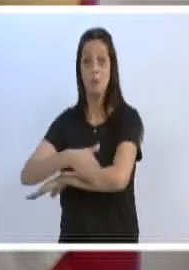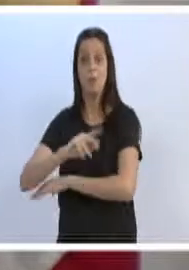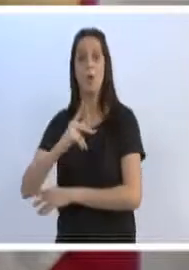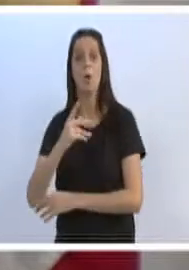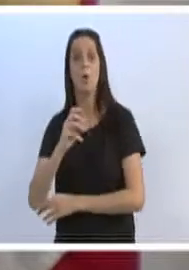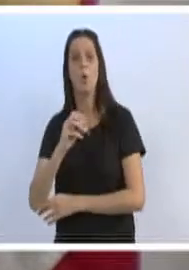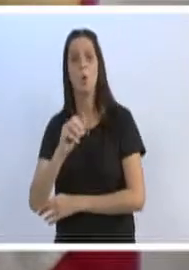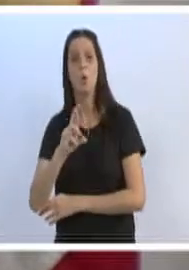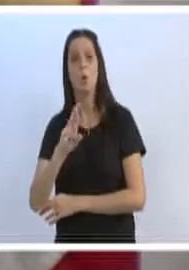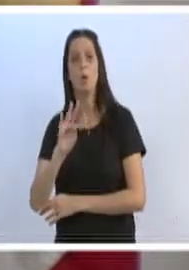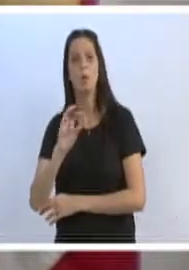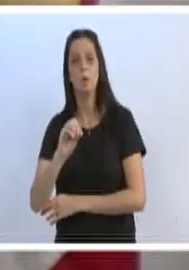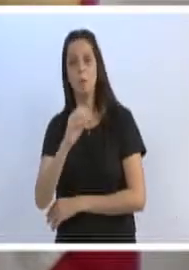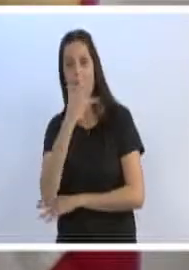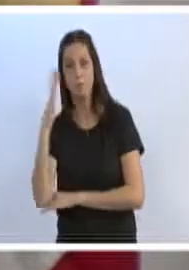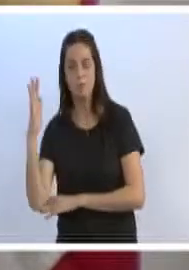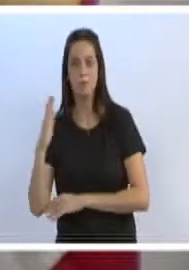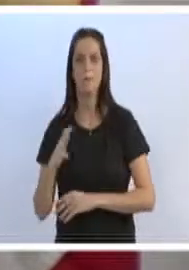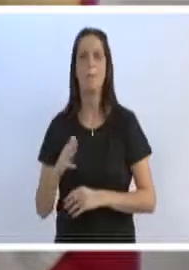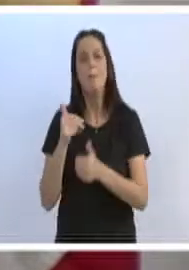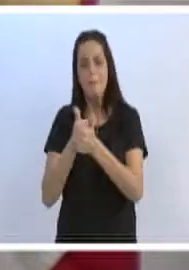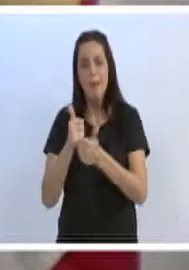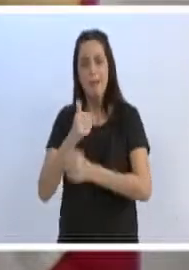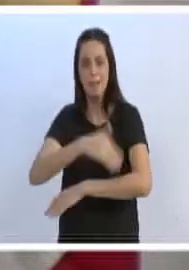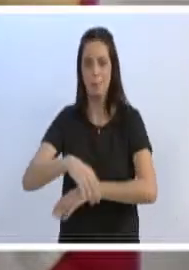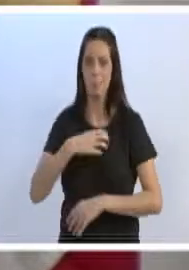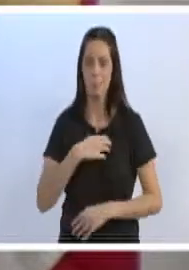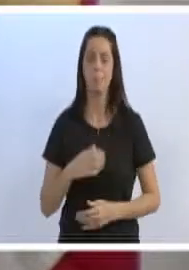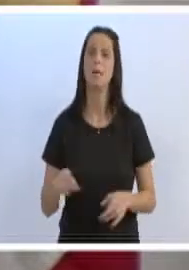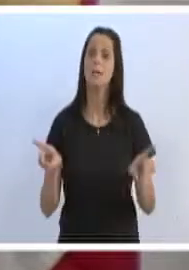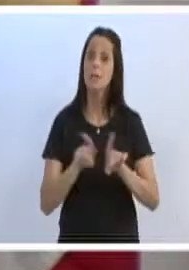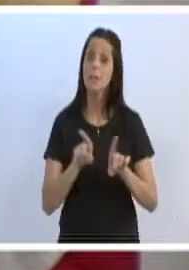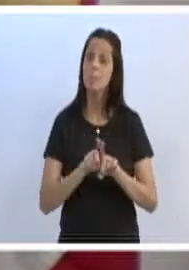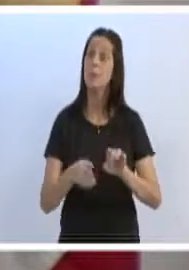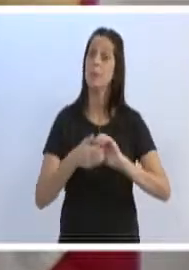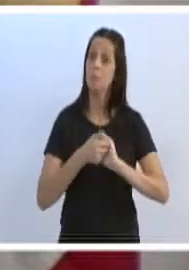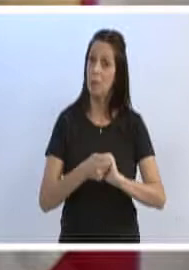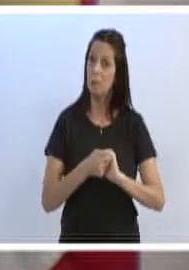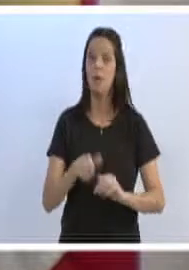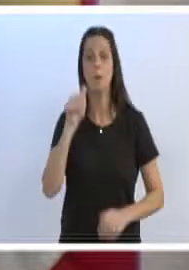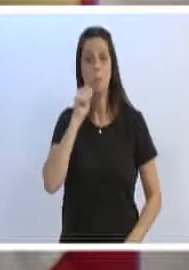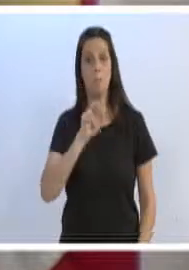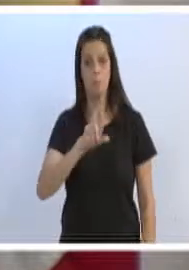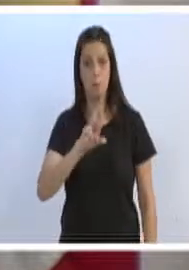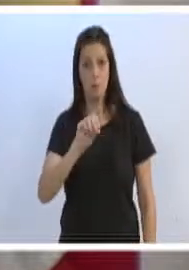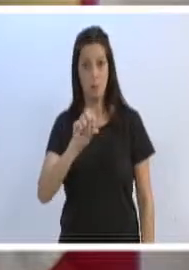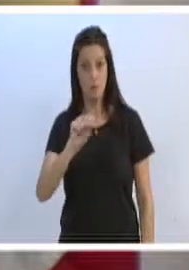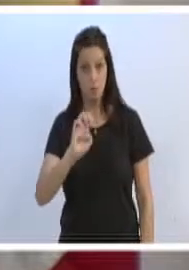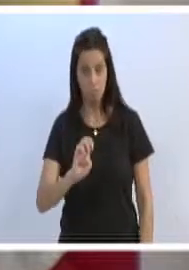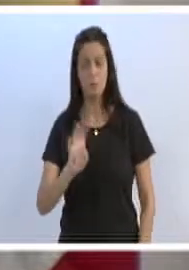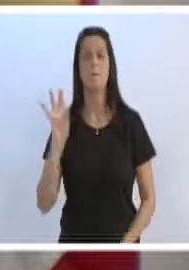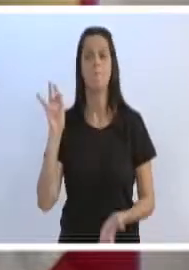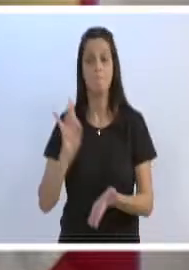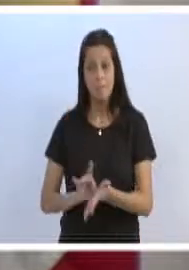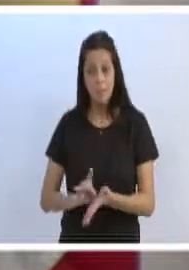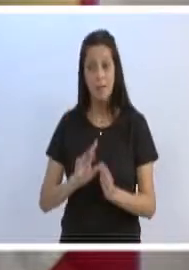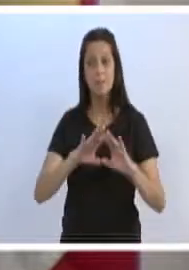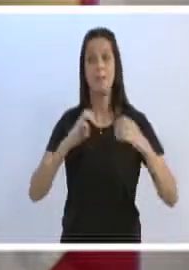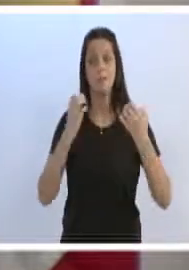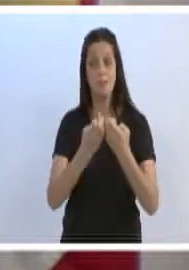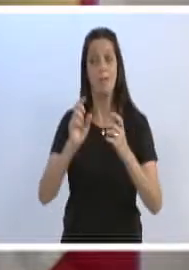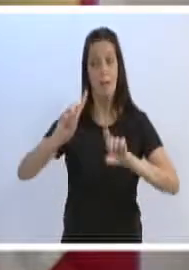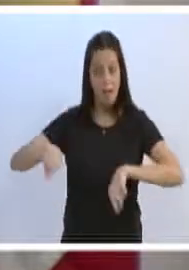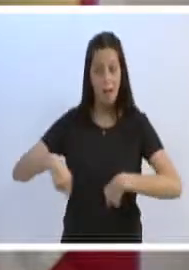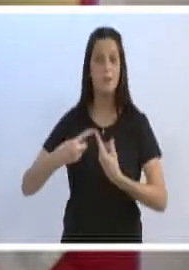eu quero também senhoras e senhores parabenizar arroz pela iniciativa é um desafio é fazer esse processo